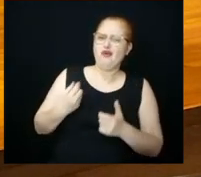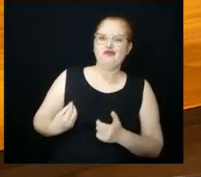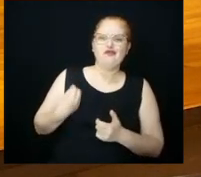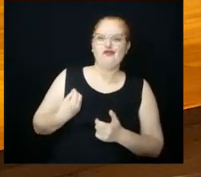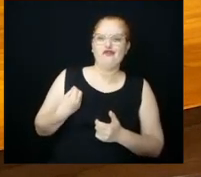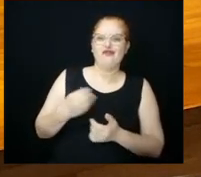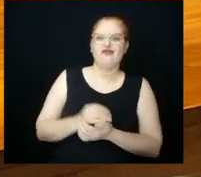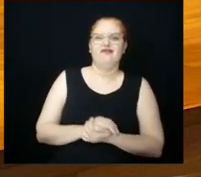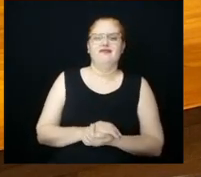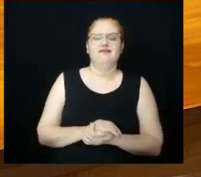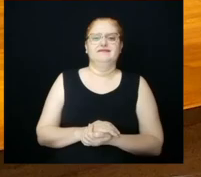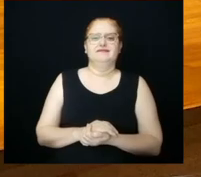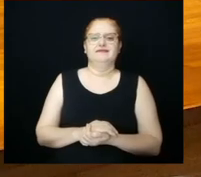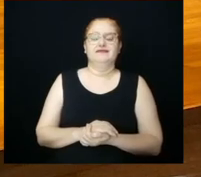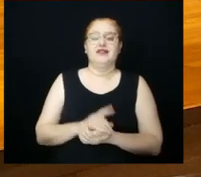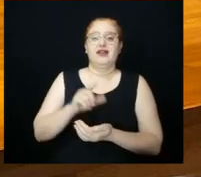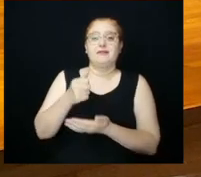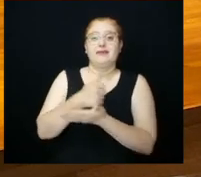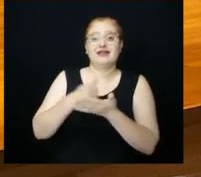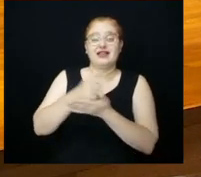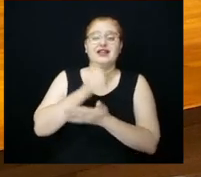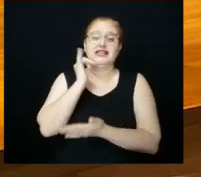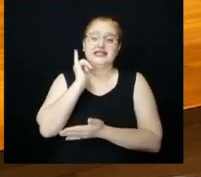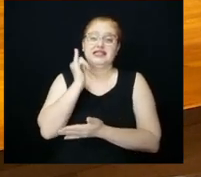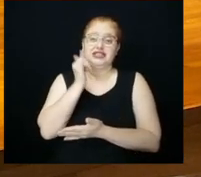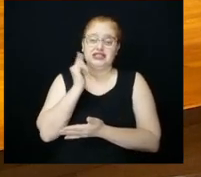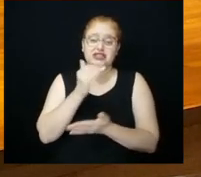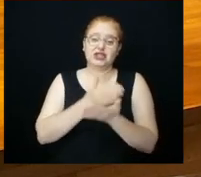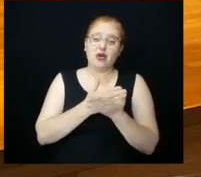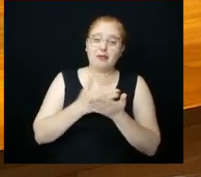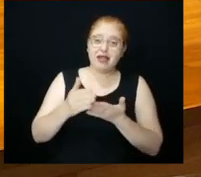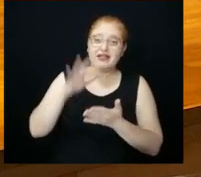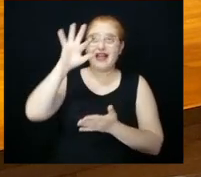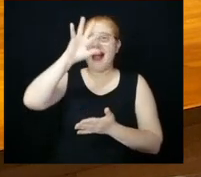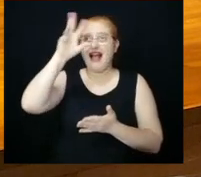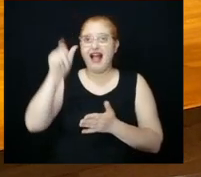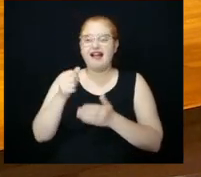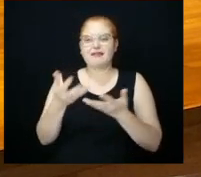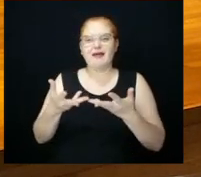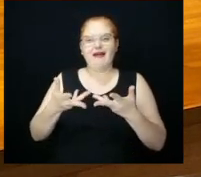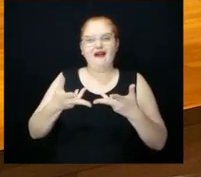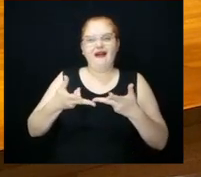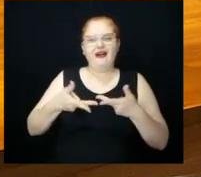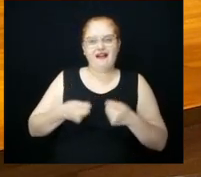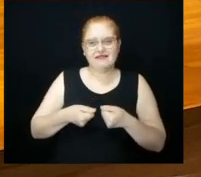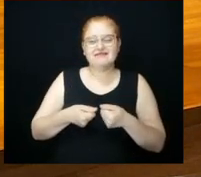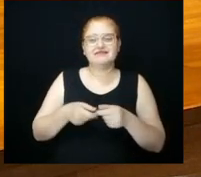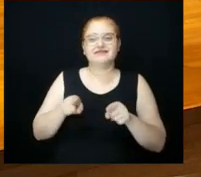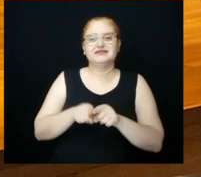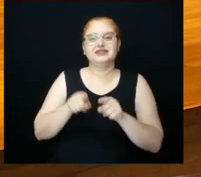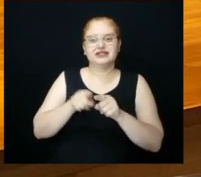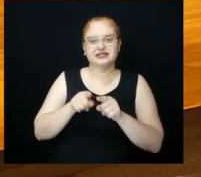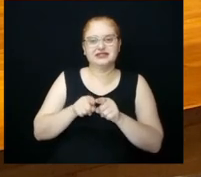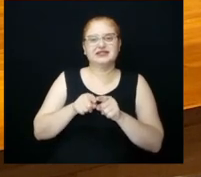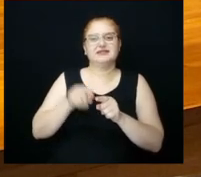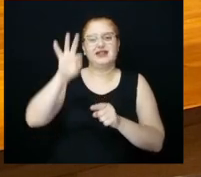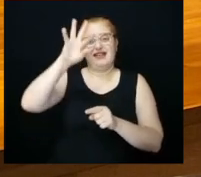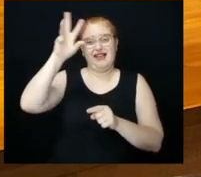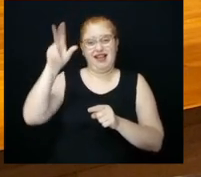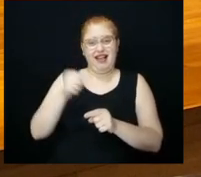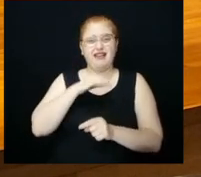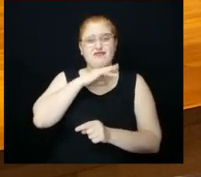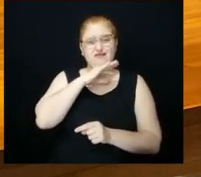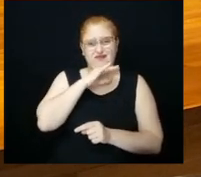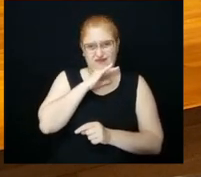né? Então, são baseados nas narrativas iniciais daquela África maravilhosa, da África, ao mesmo tempo, monstruosa,